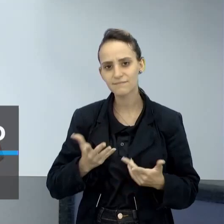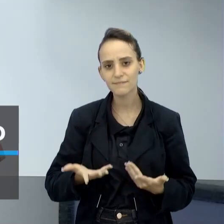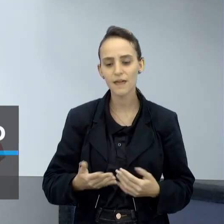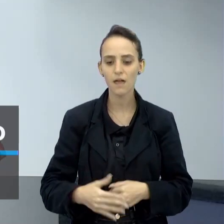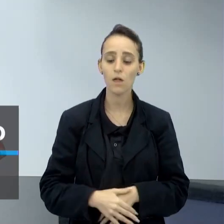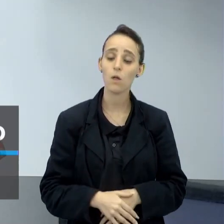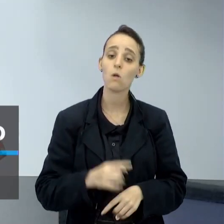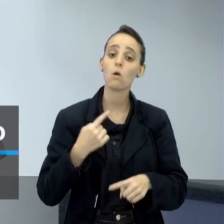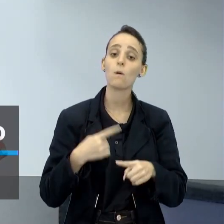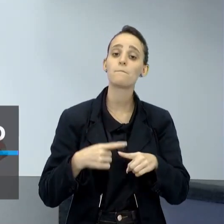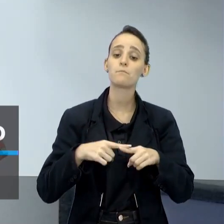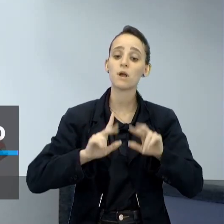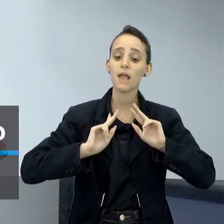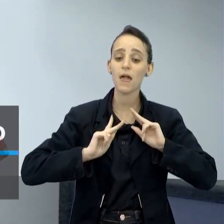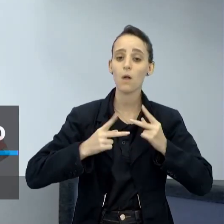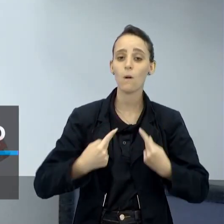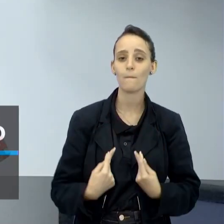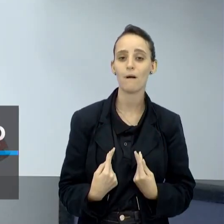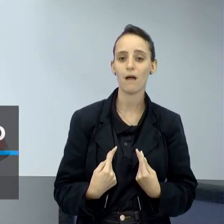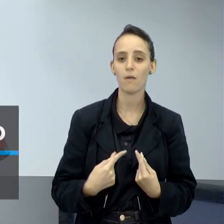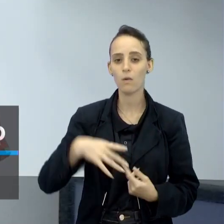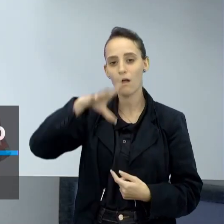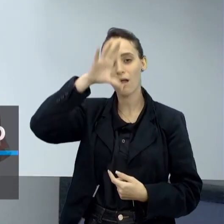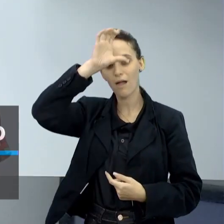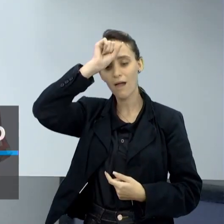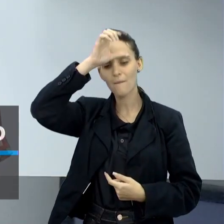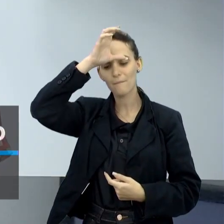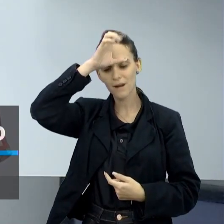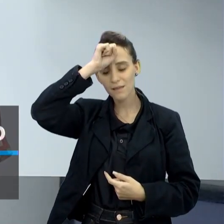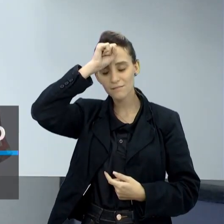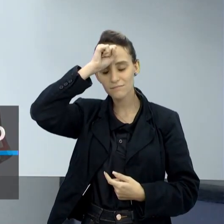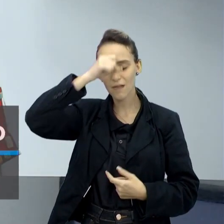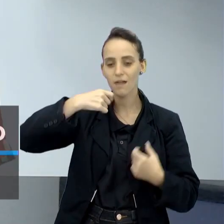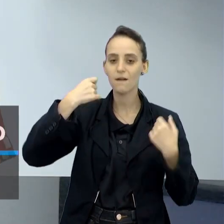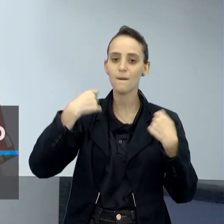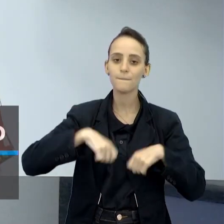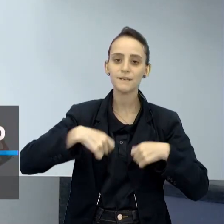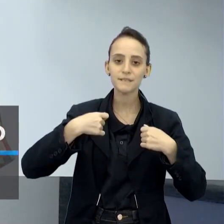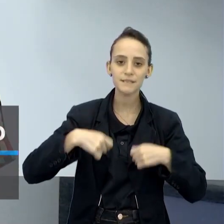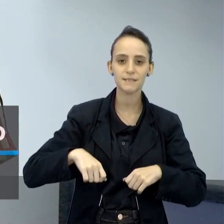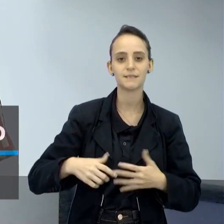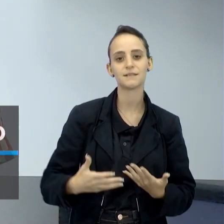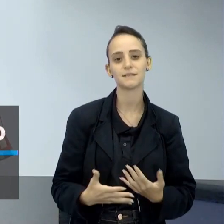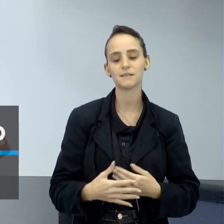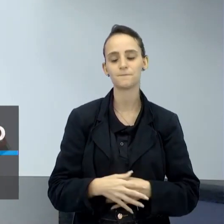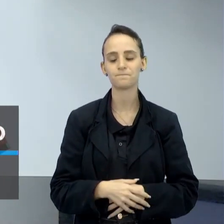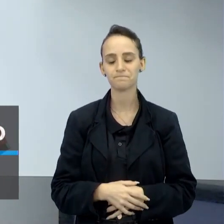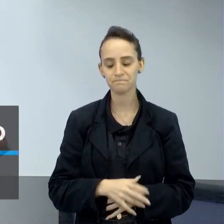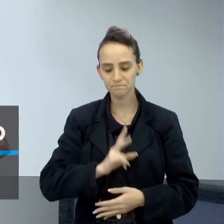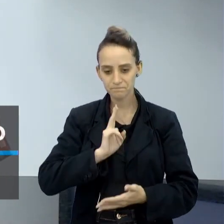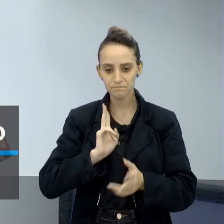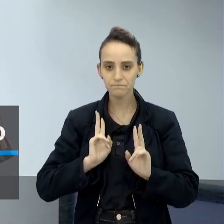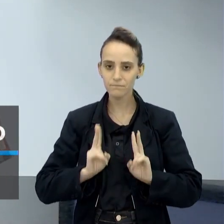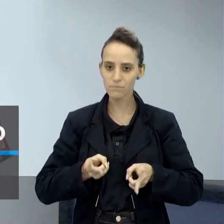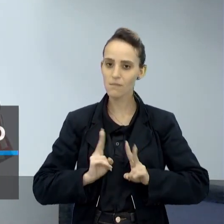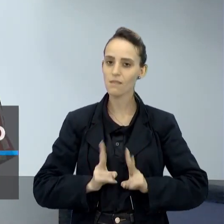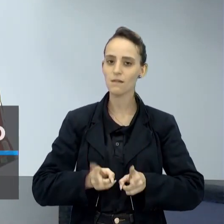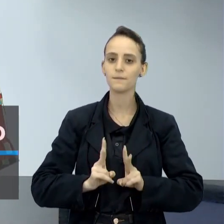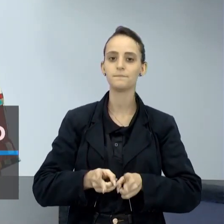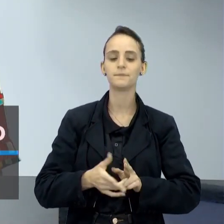uma espécie que precisa aprender a desenvolver a humanidade. Normalmente a gente tem